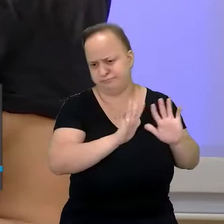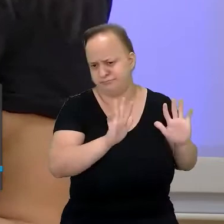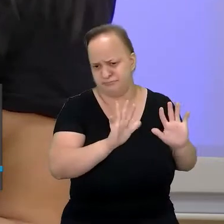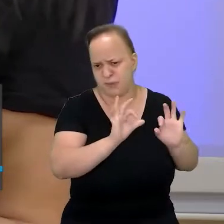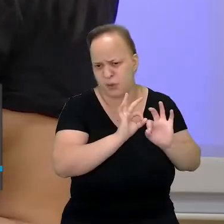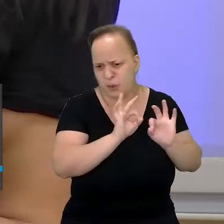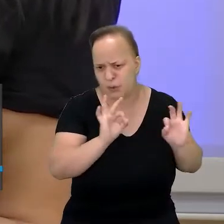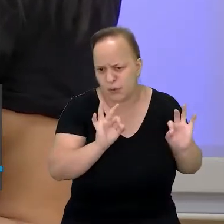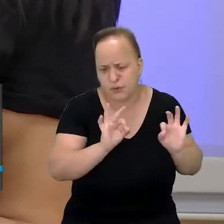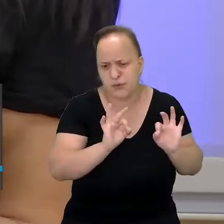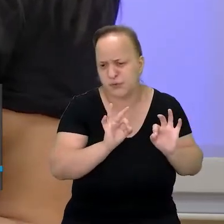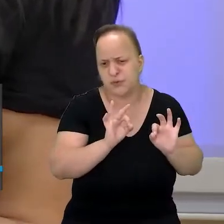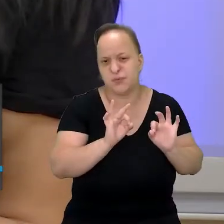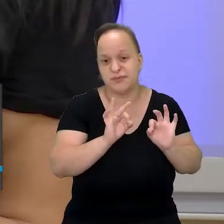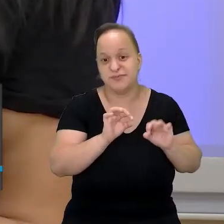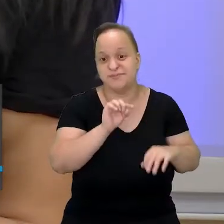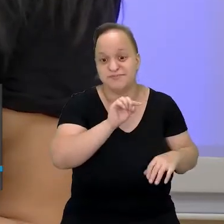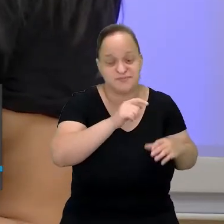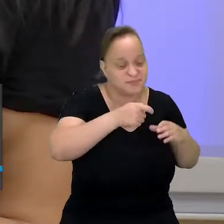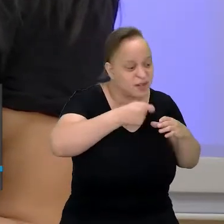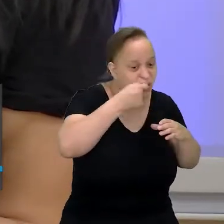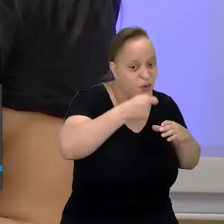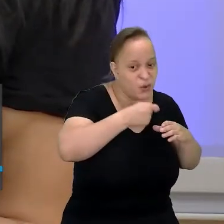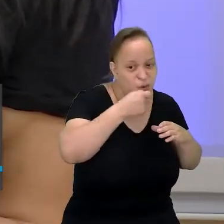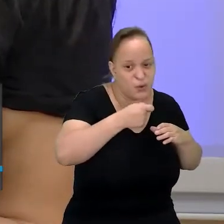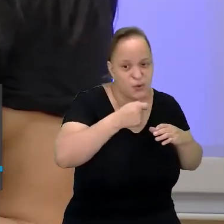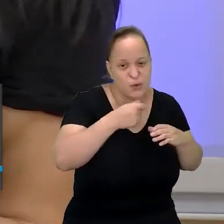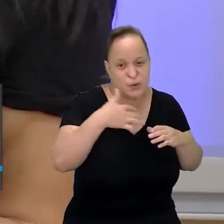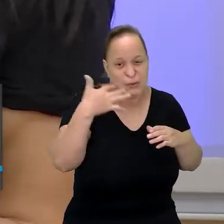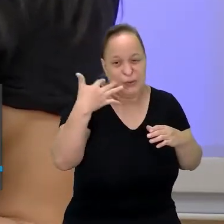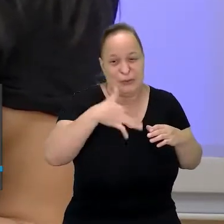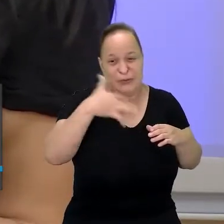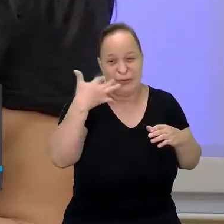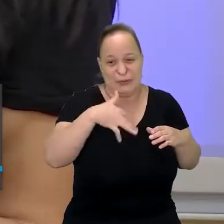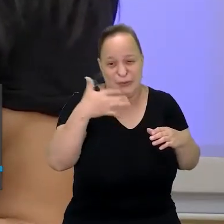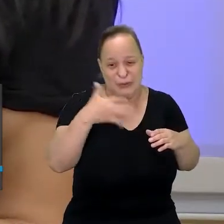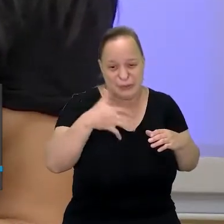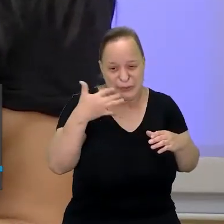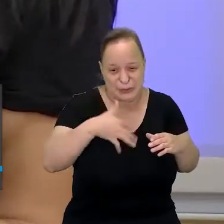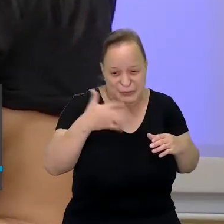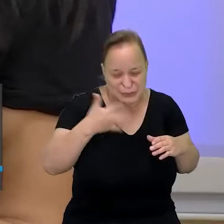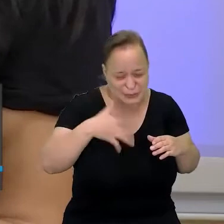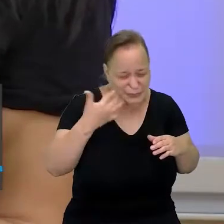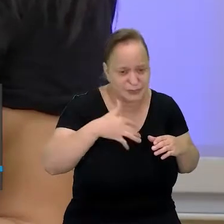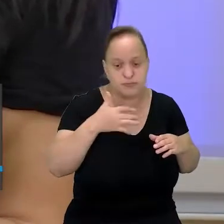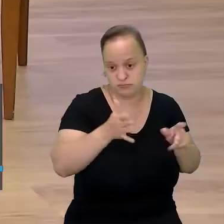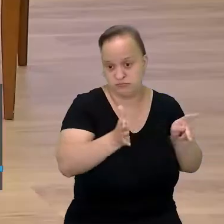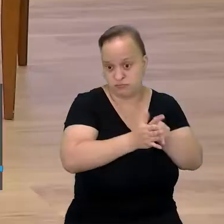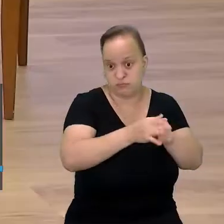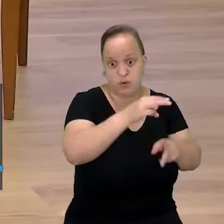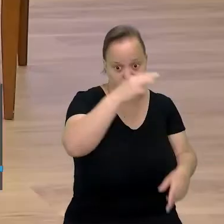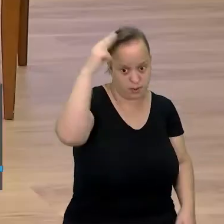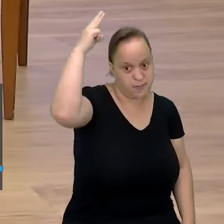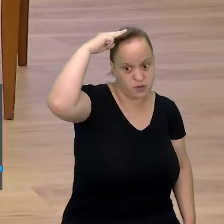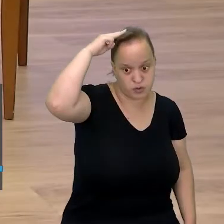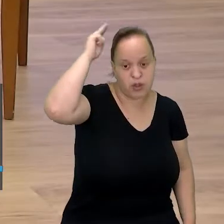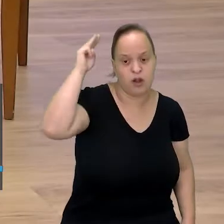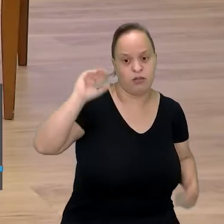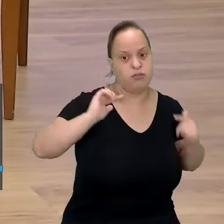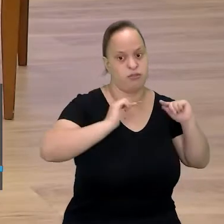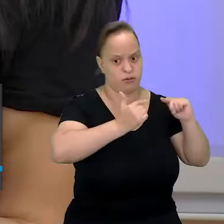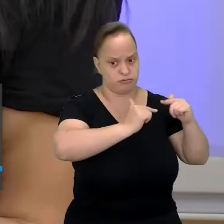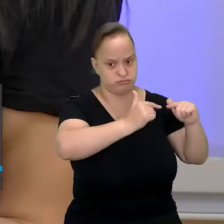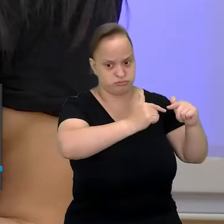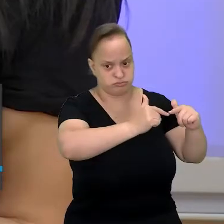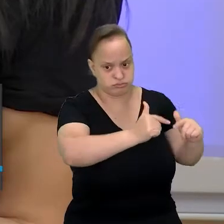estouro. Ele comeu pimenta, acho que, sei lá, nos primeiros dias ele comeu comida mexicana tradicional. No, sei lá,